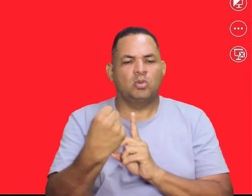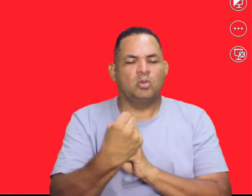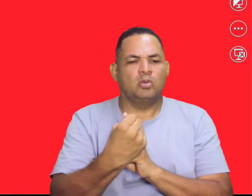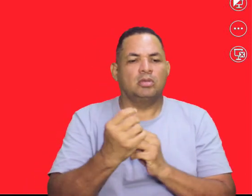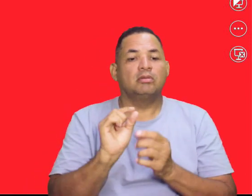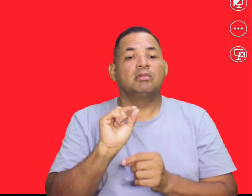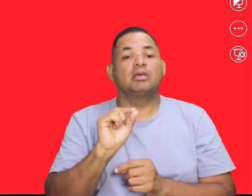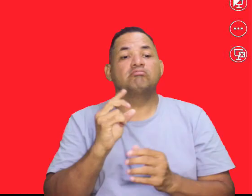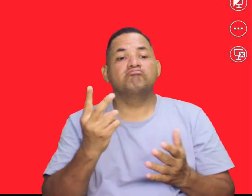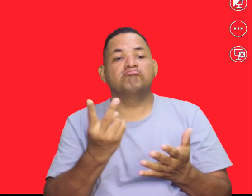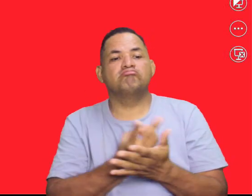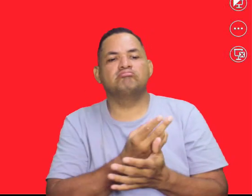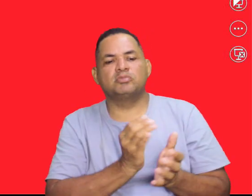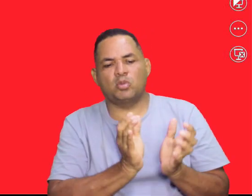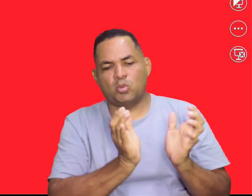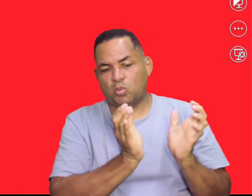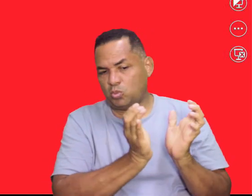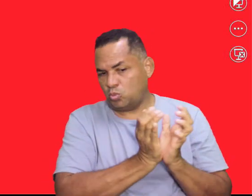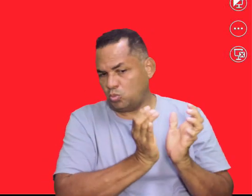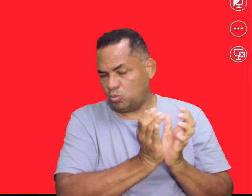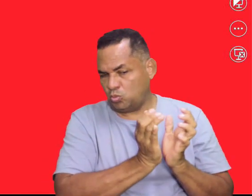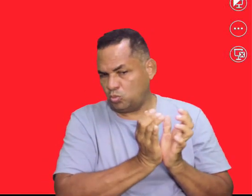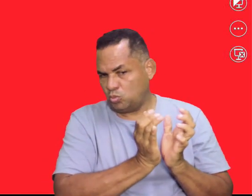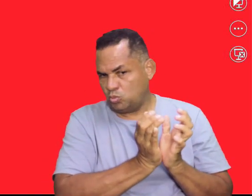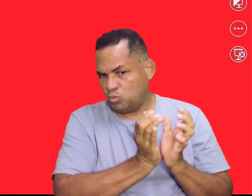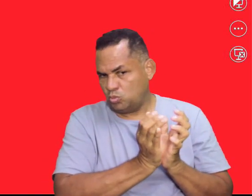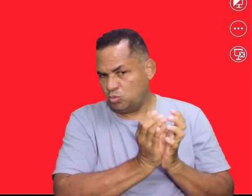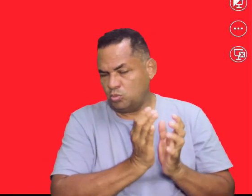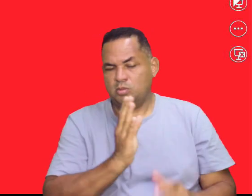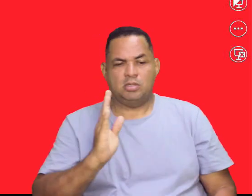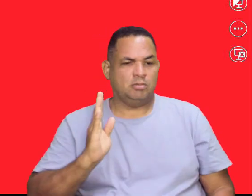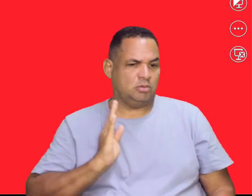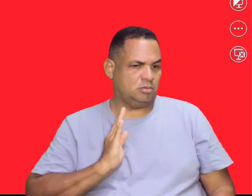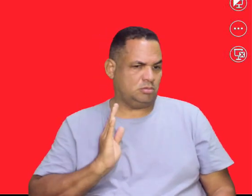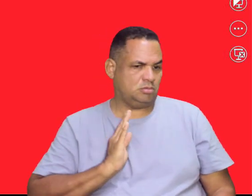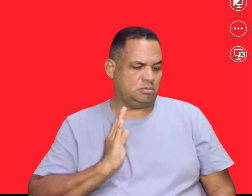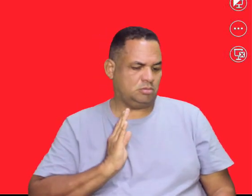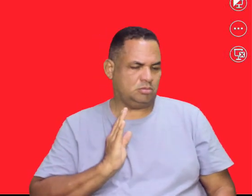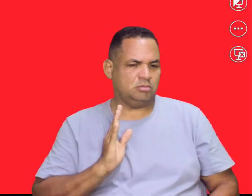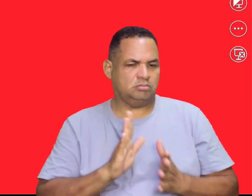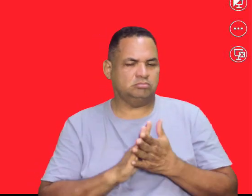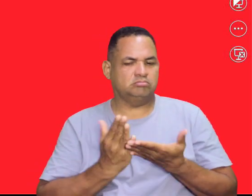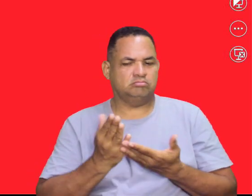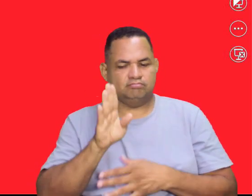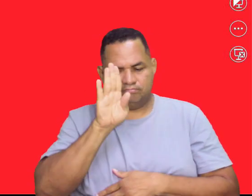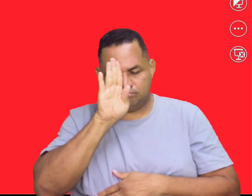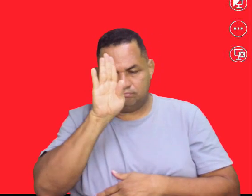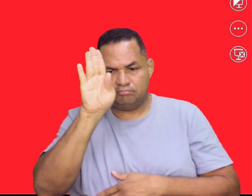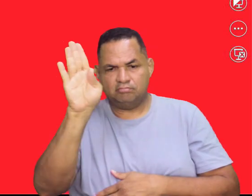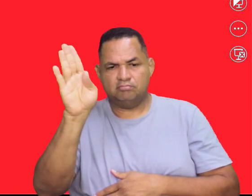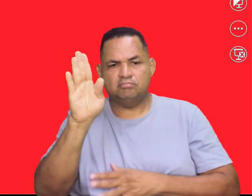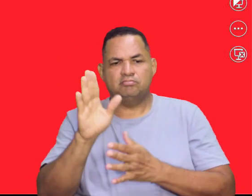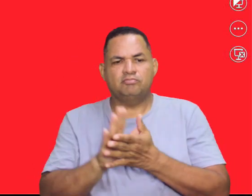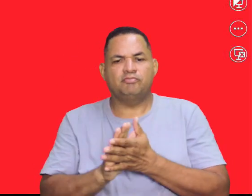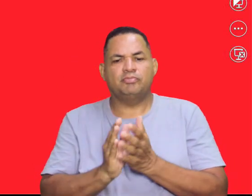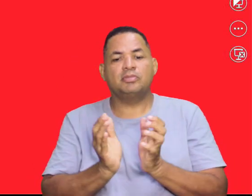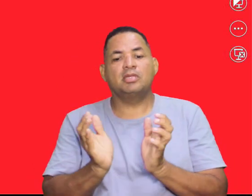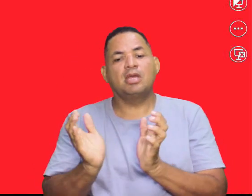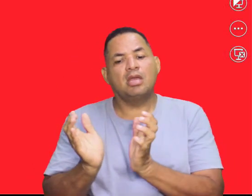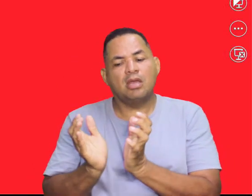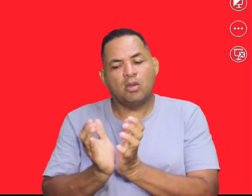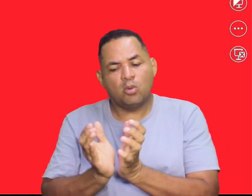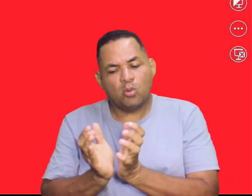onde vai ter a classe privilegiada, que é a burguesia, os donos dos meios de produção, e vai ter a classe